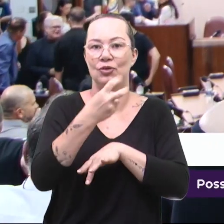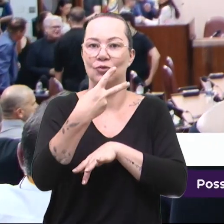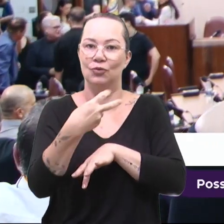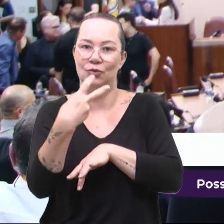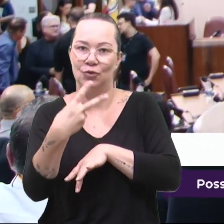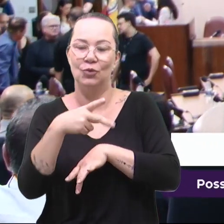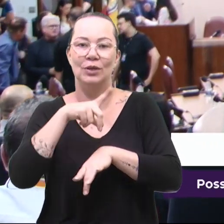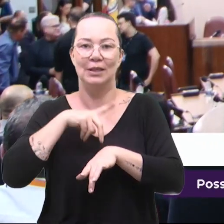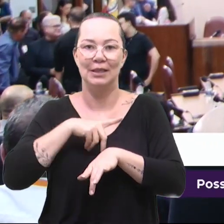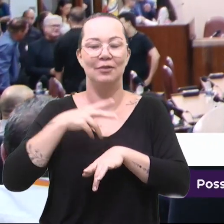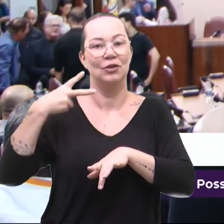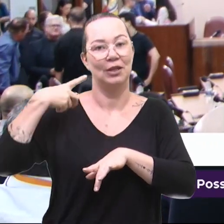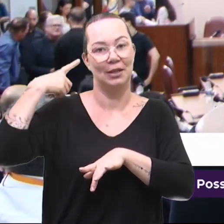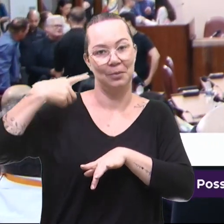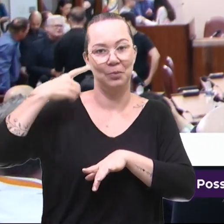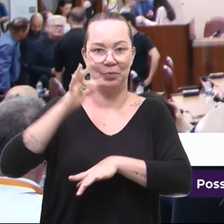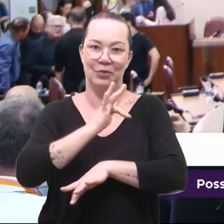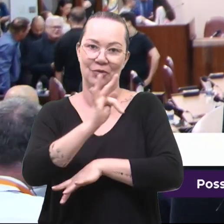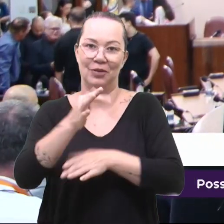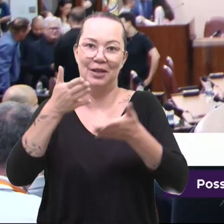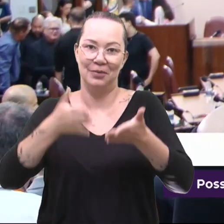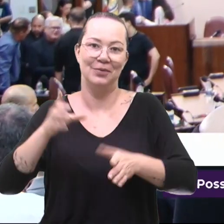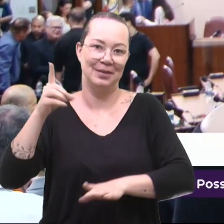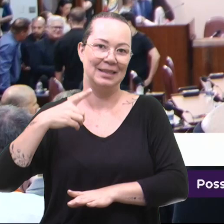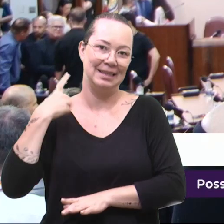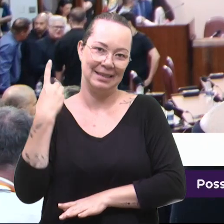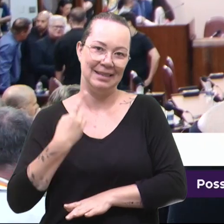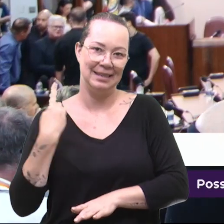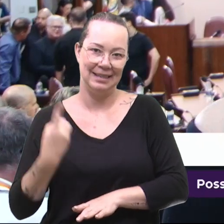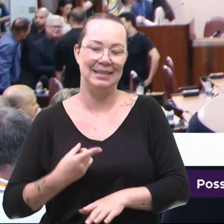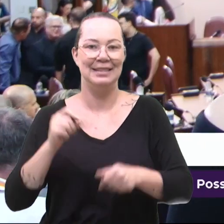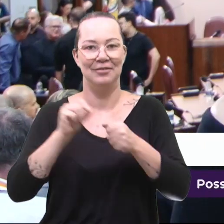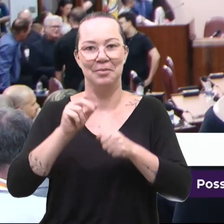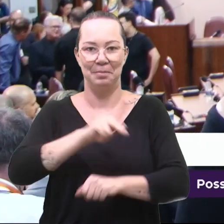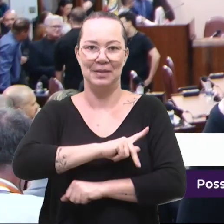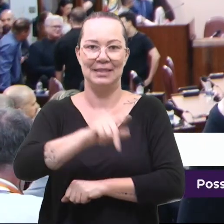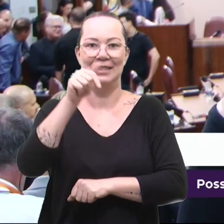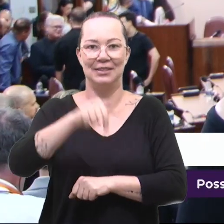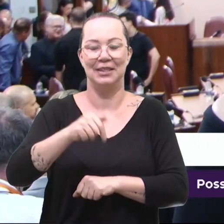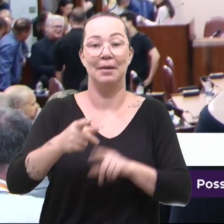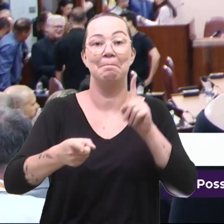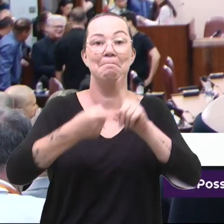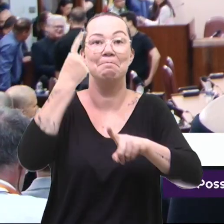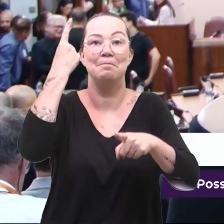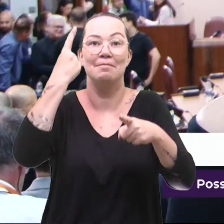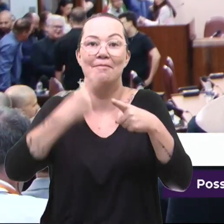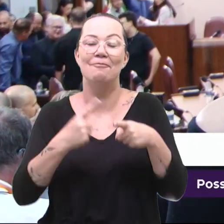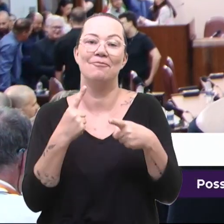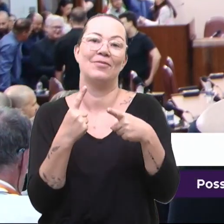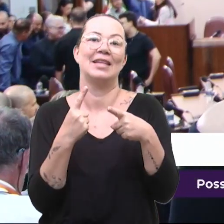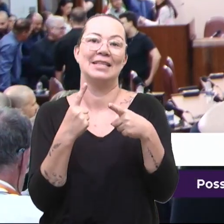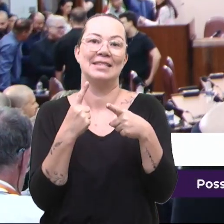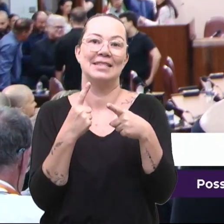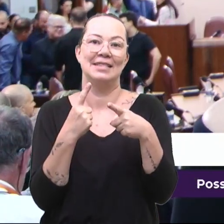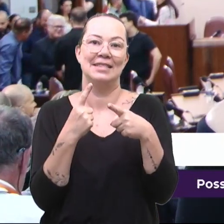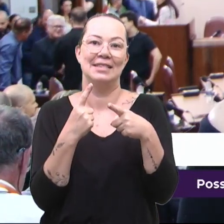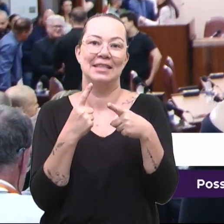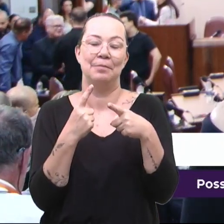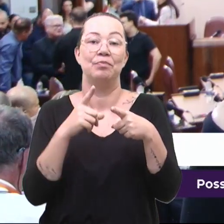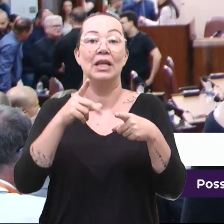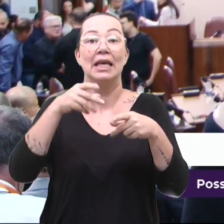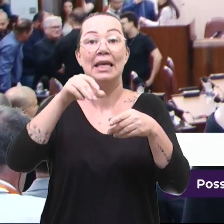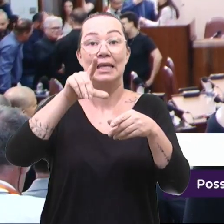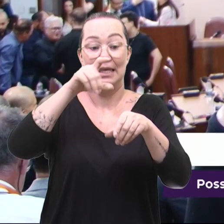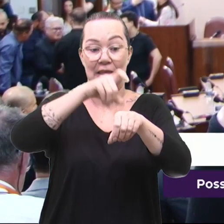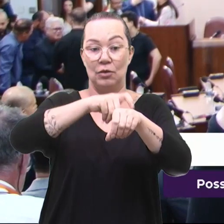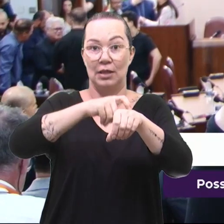a então deputada federal Denise Pessoa presidiu a casa. É a primeira vez que uma legislatura tem